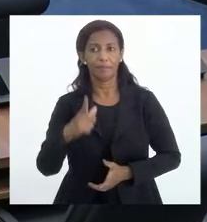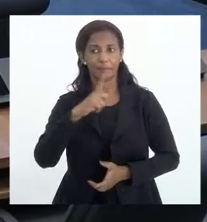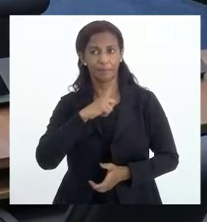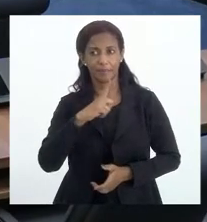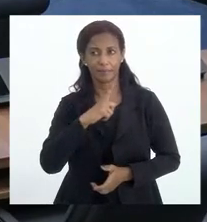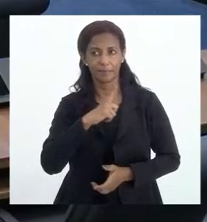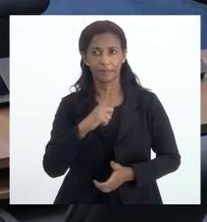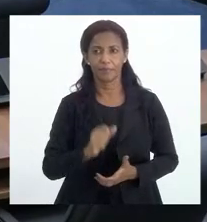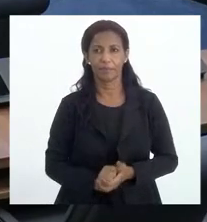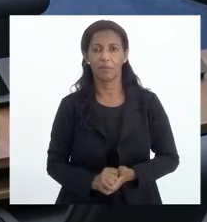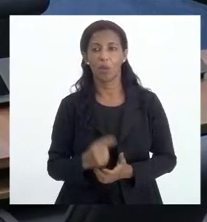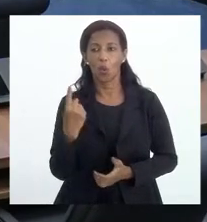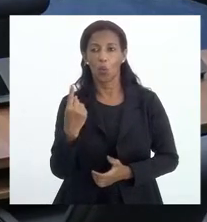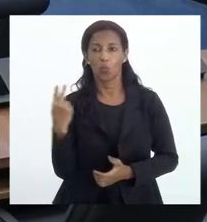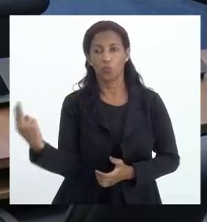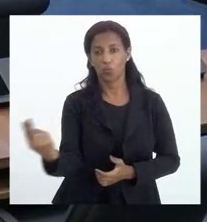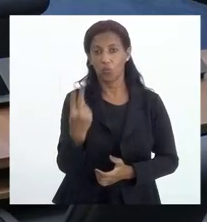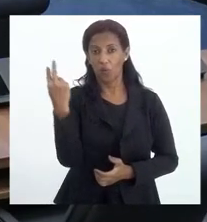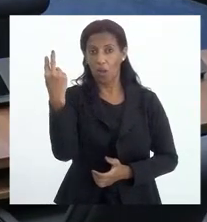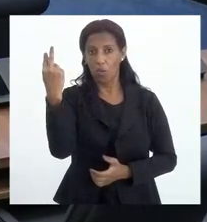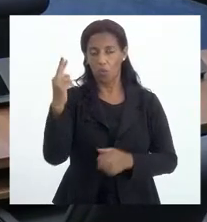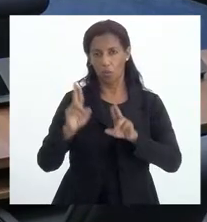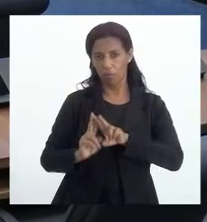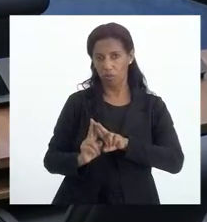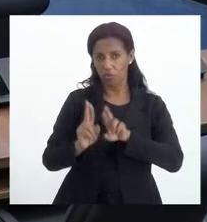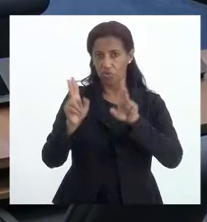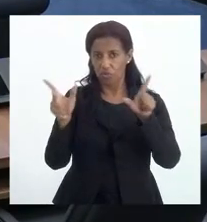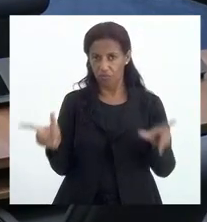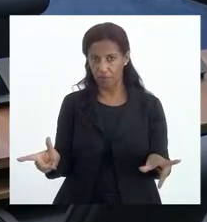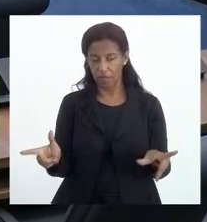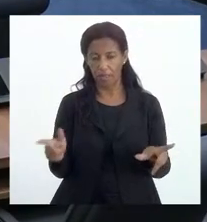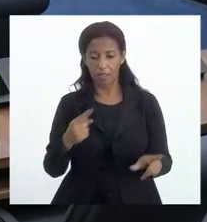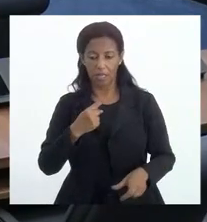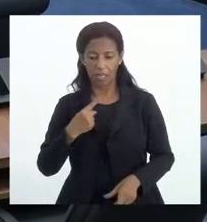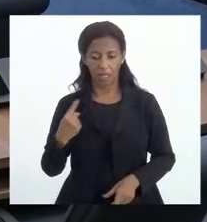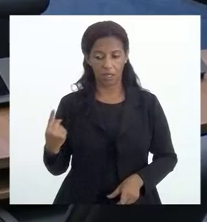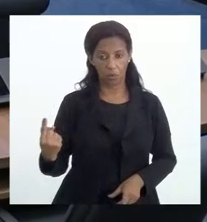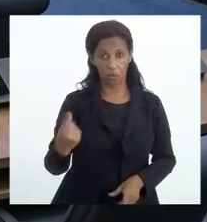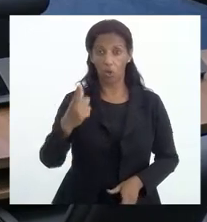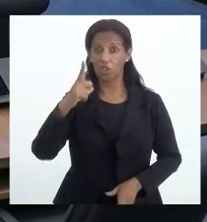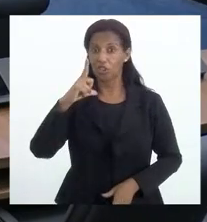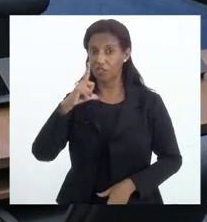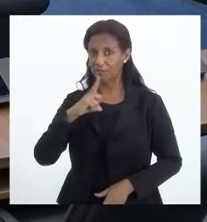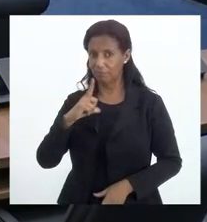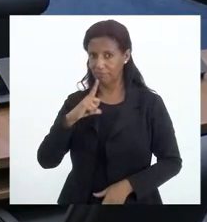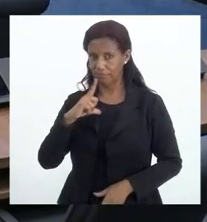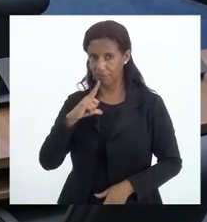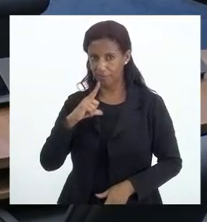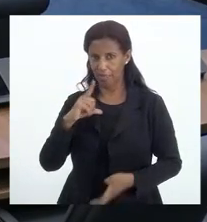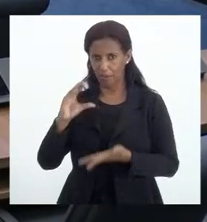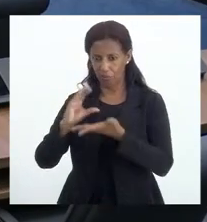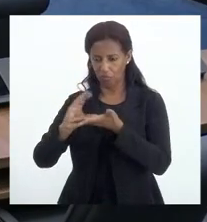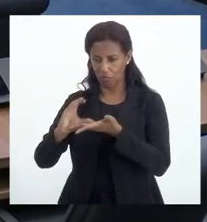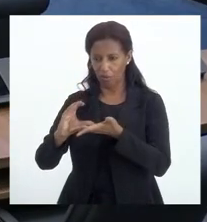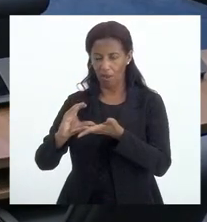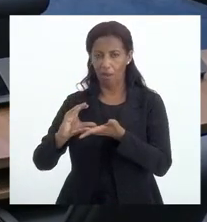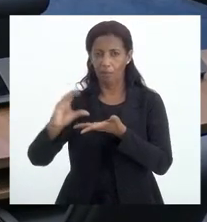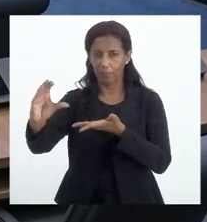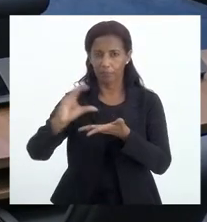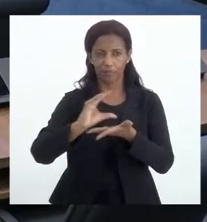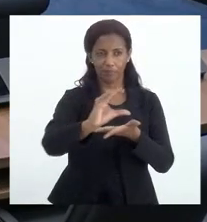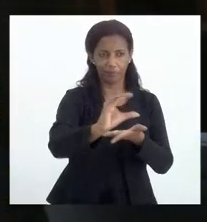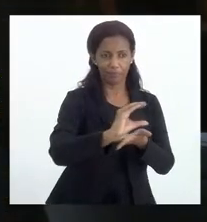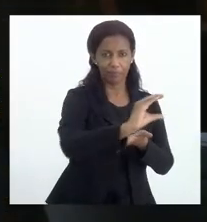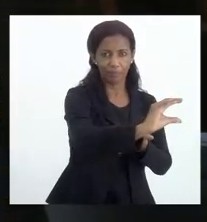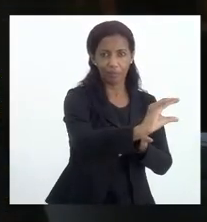existe um valor, uma diferença entre o que nós disponibilizamos aos senhores e o